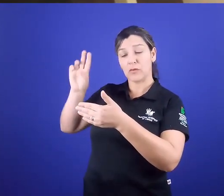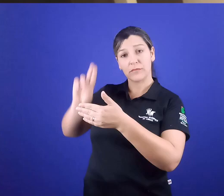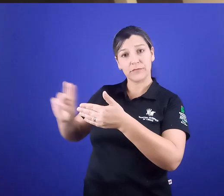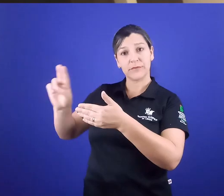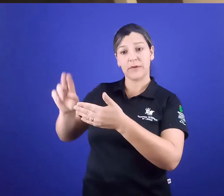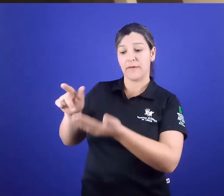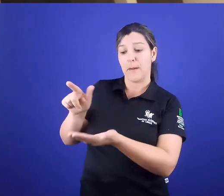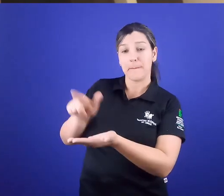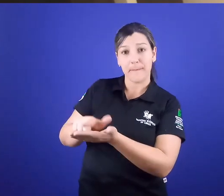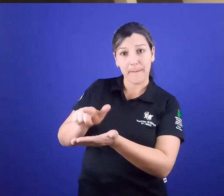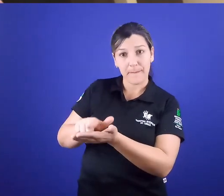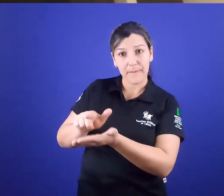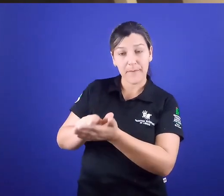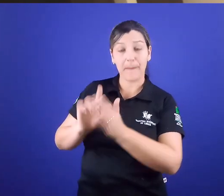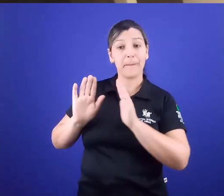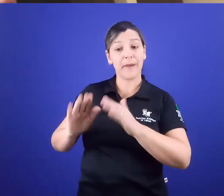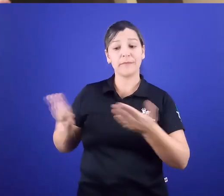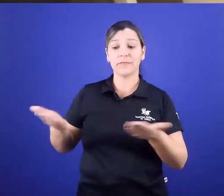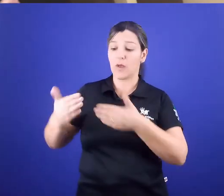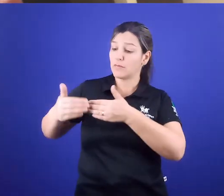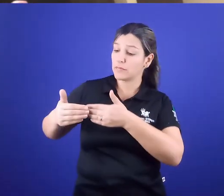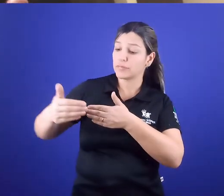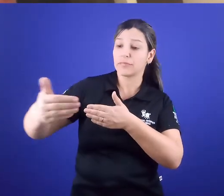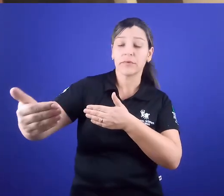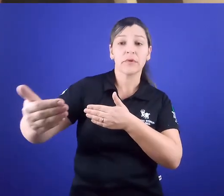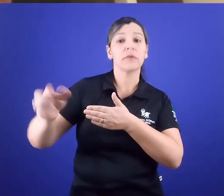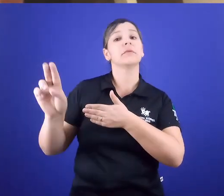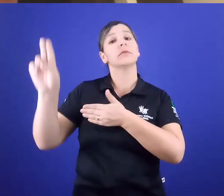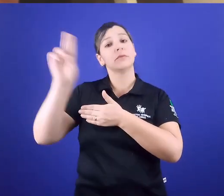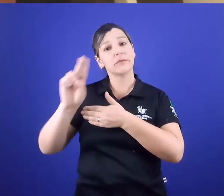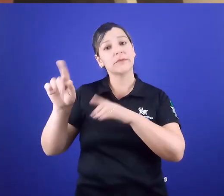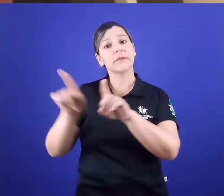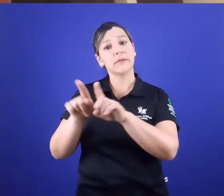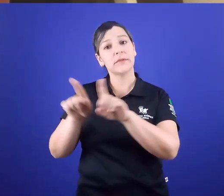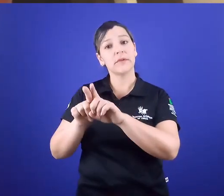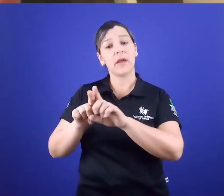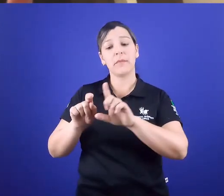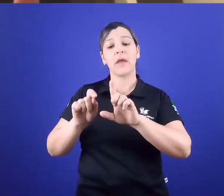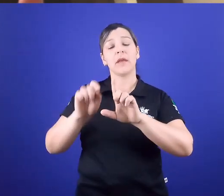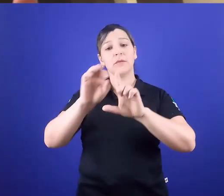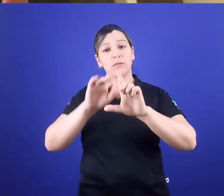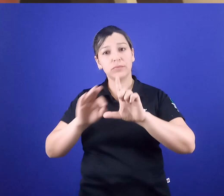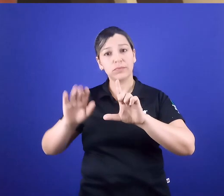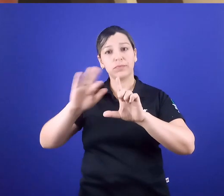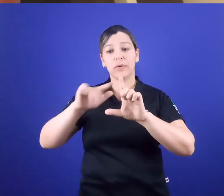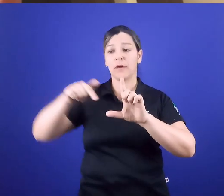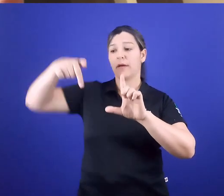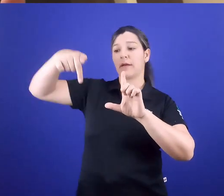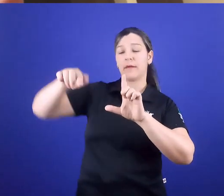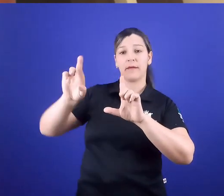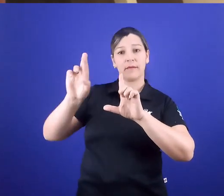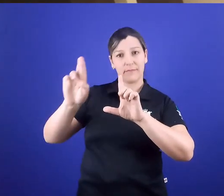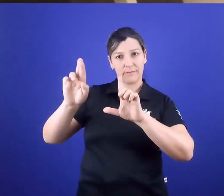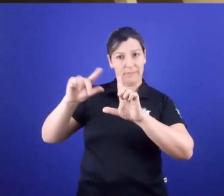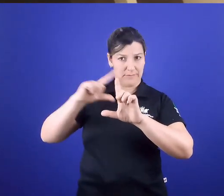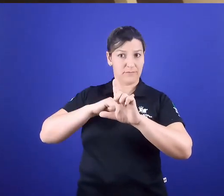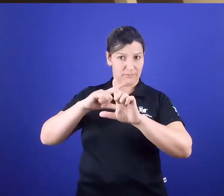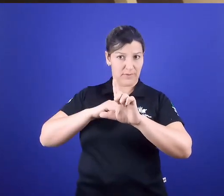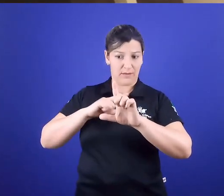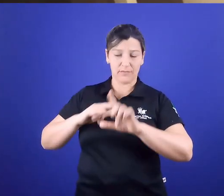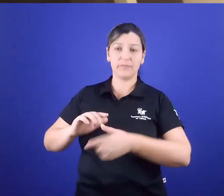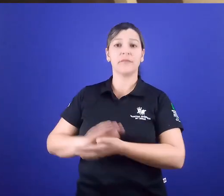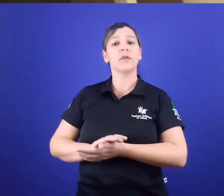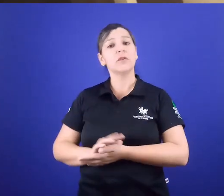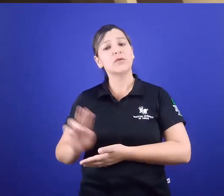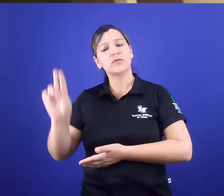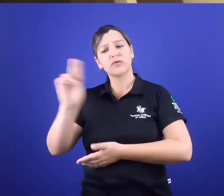porque hoje a gente já não tem mais só o cardápio, o menu impresso, né? A gente já tem os menus digitais, hoje em dia